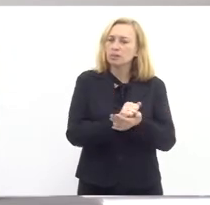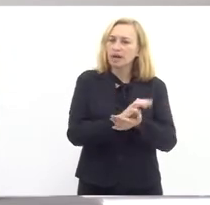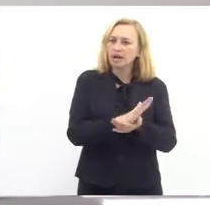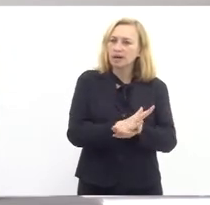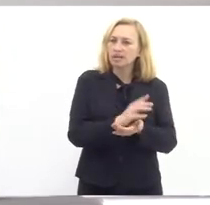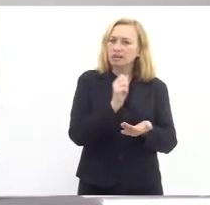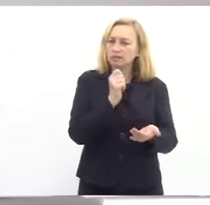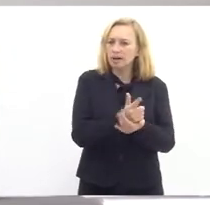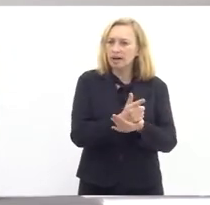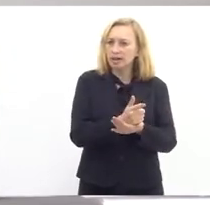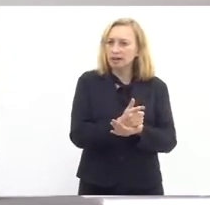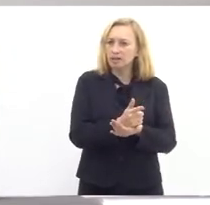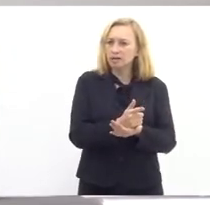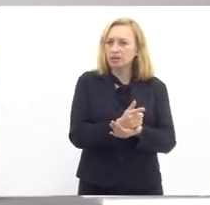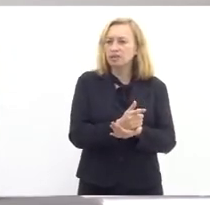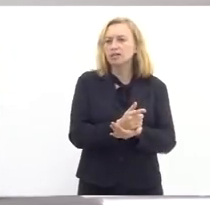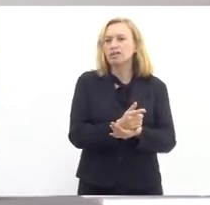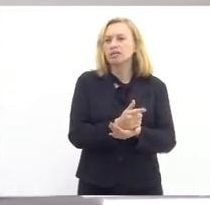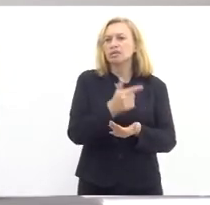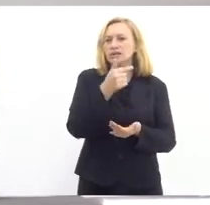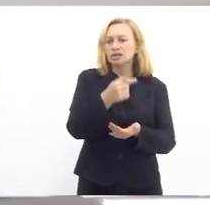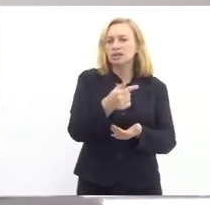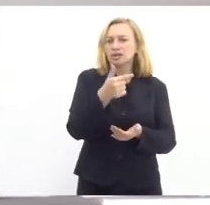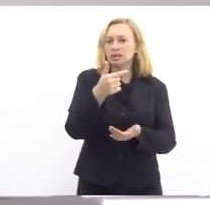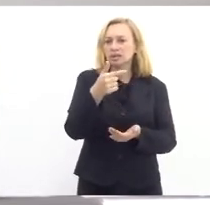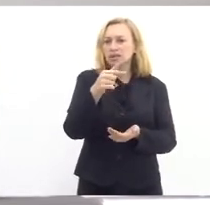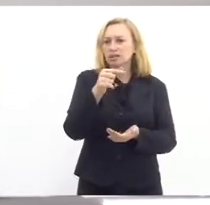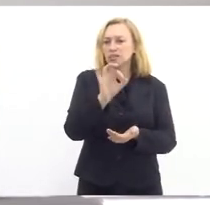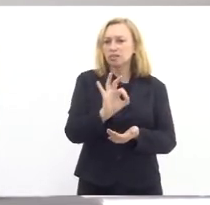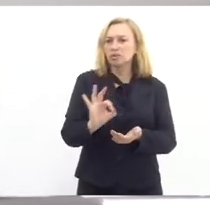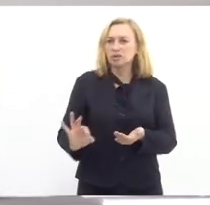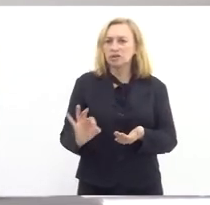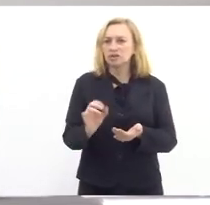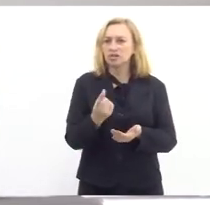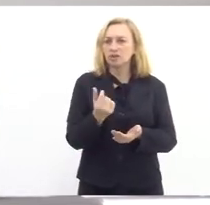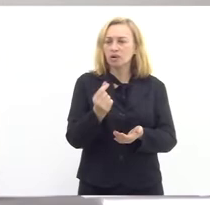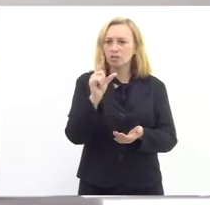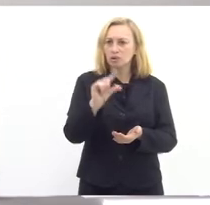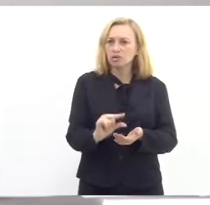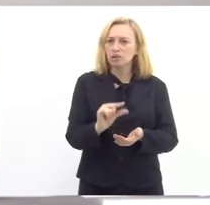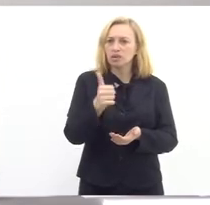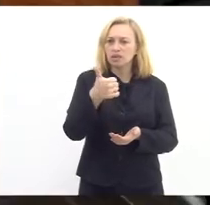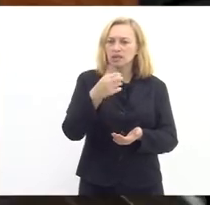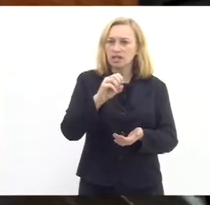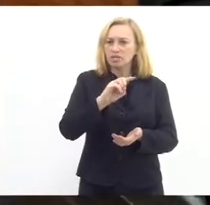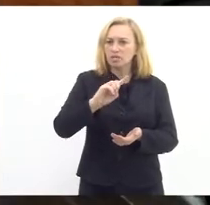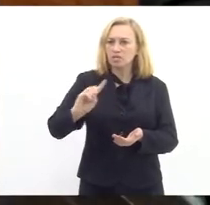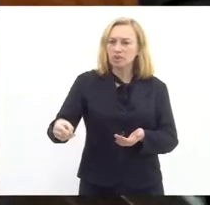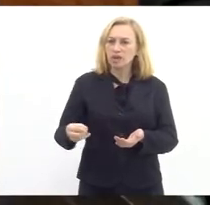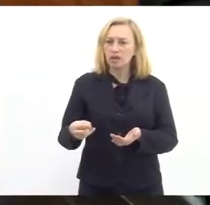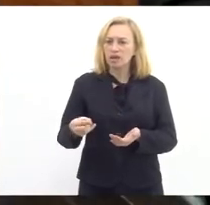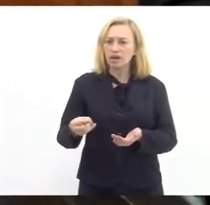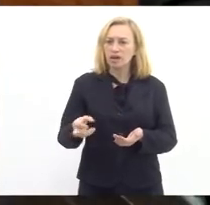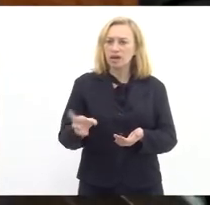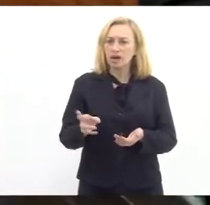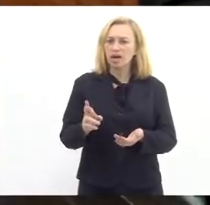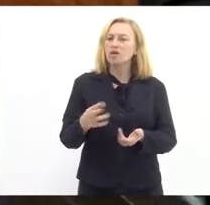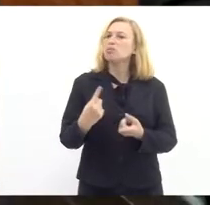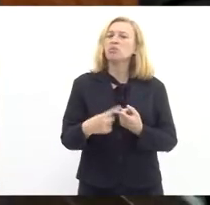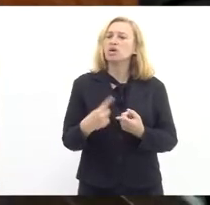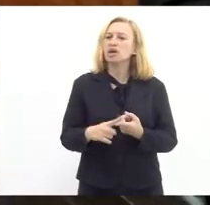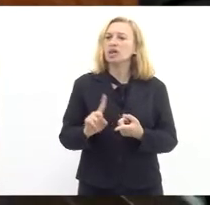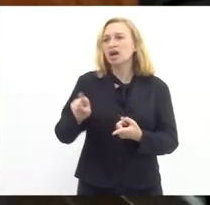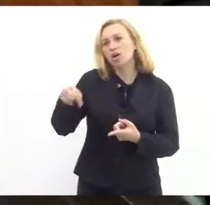multas. Perdão. Dessas multas, 70% foram de valores menores de R$100 mil. Sim. Por que isso, já que as outras não foram